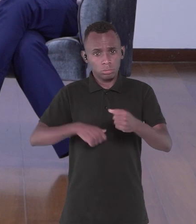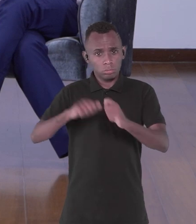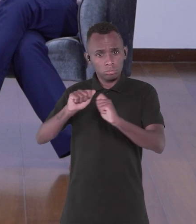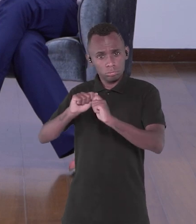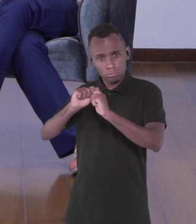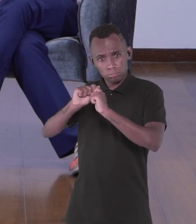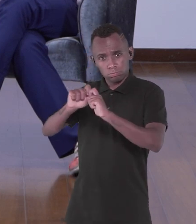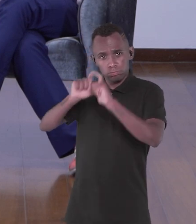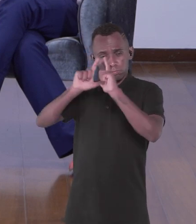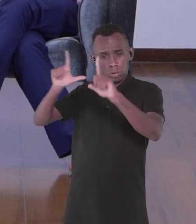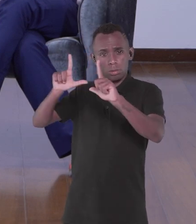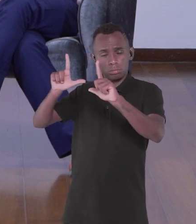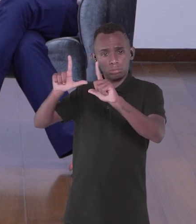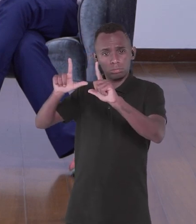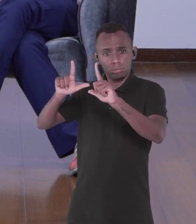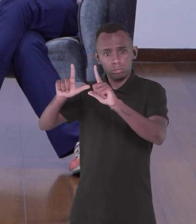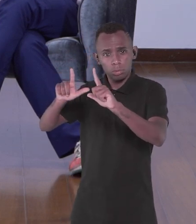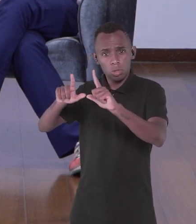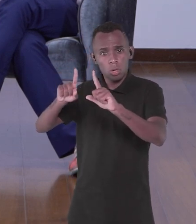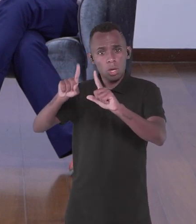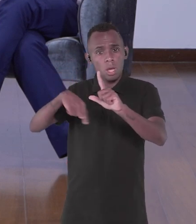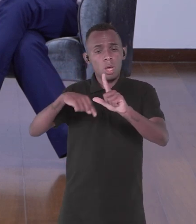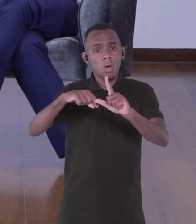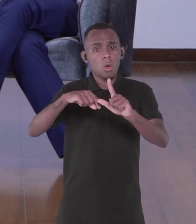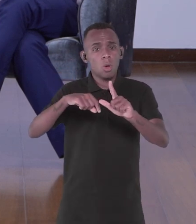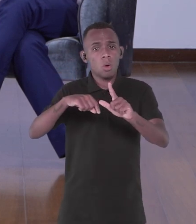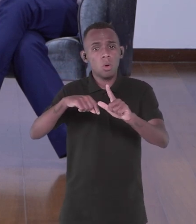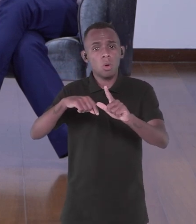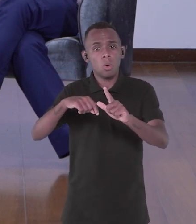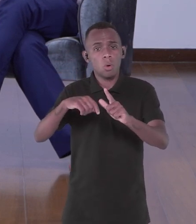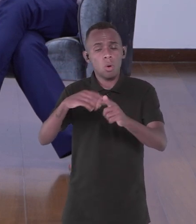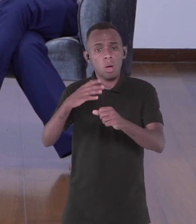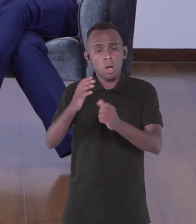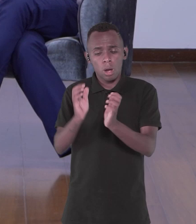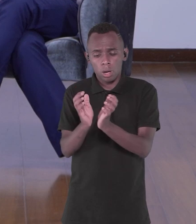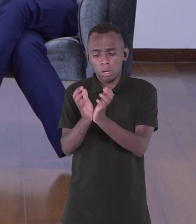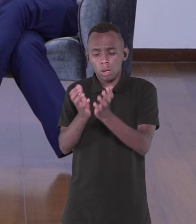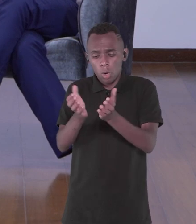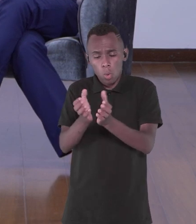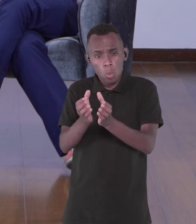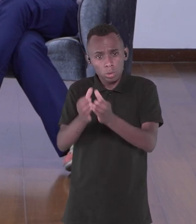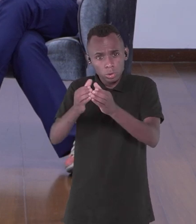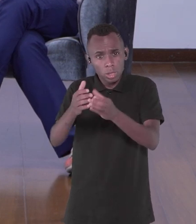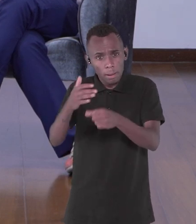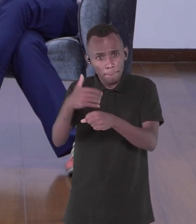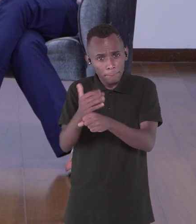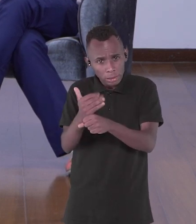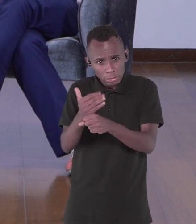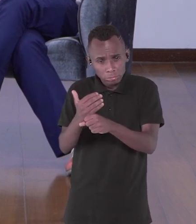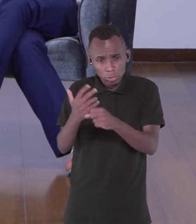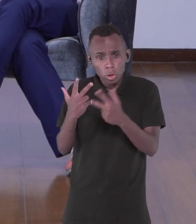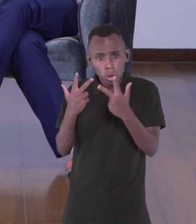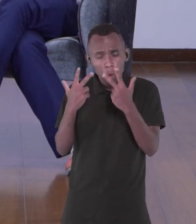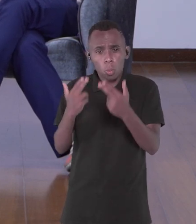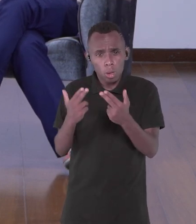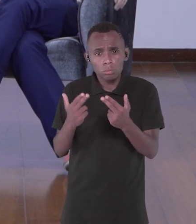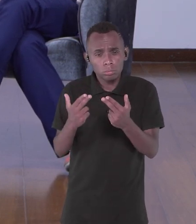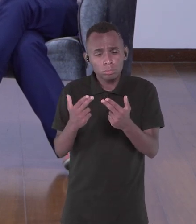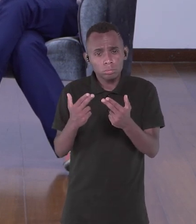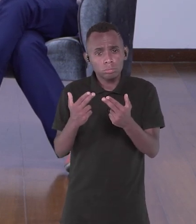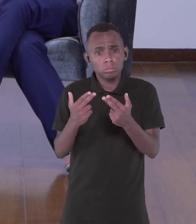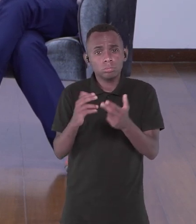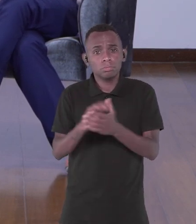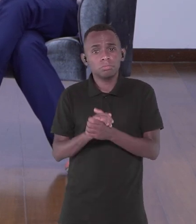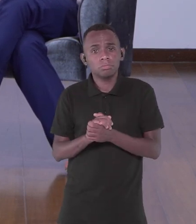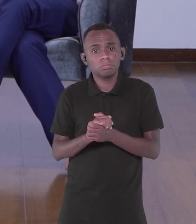de publicidade do McDonald's, que era a caixinha de batata, igualzinho, né? A caixinha de batata do